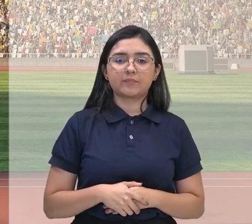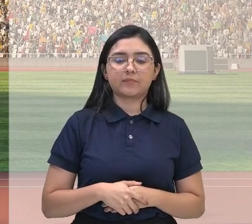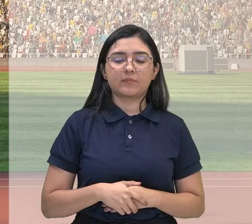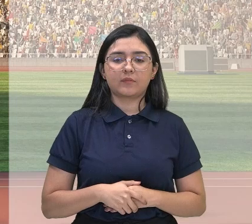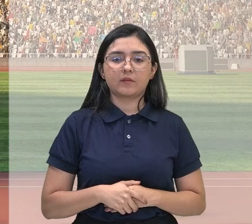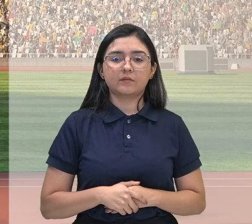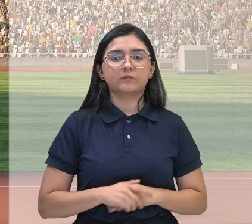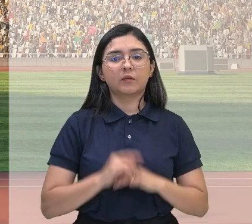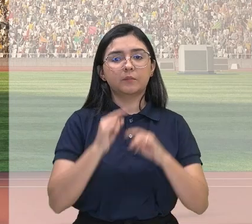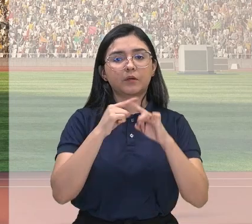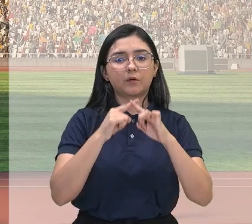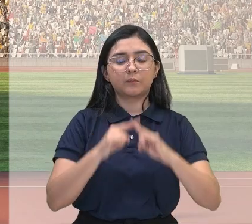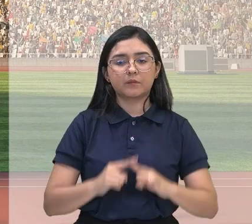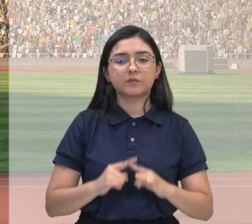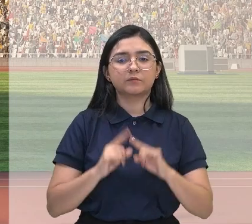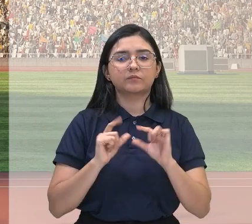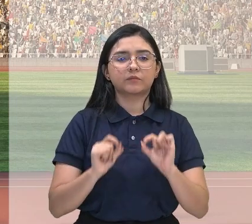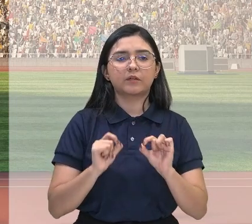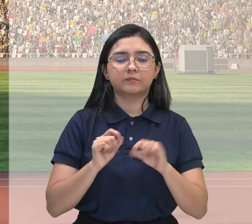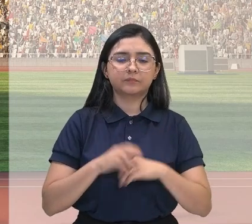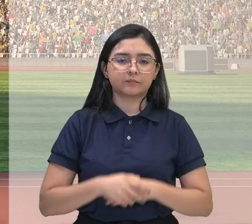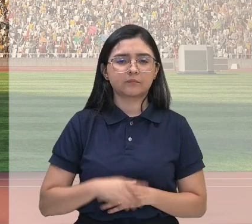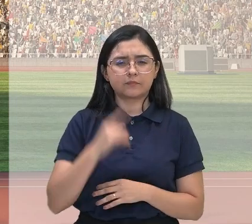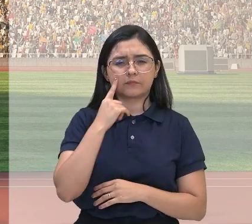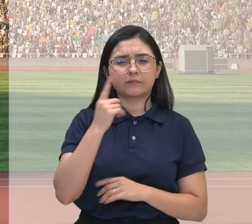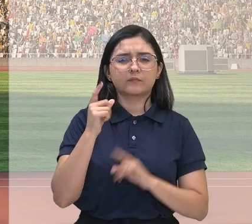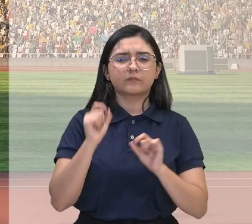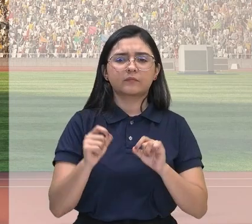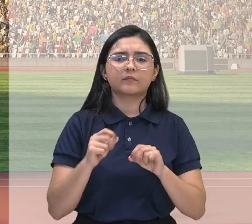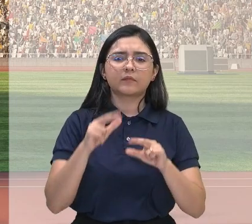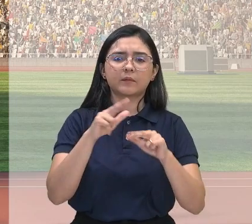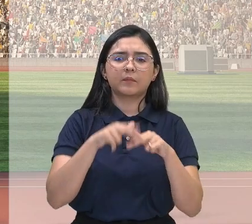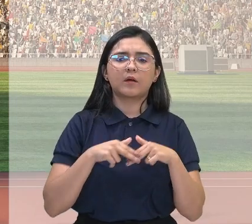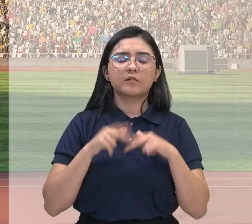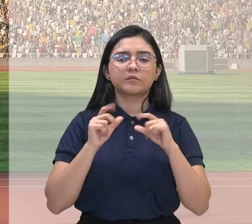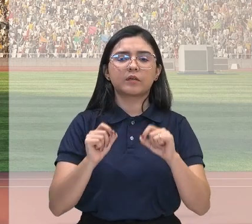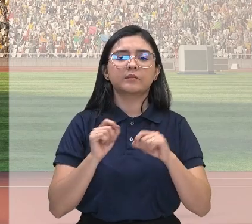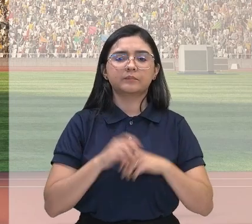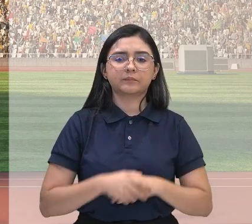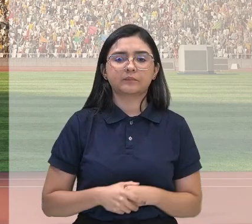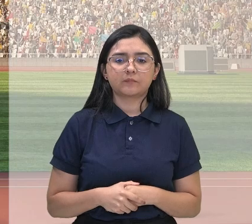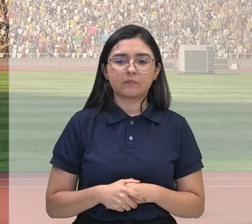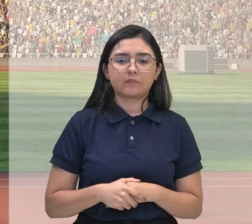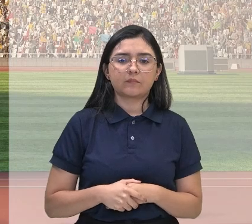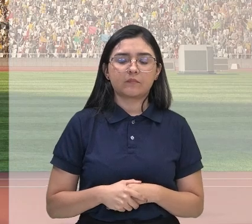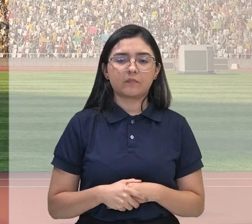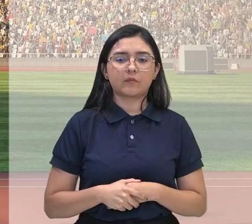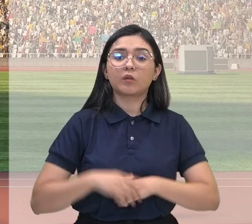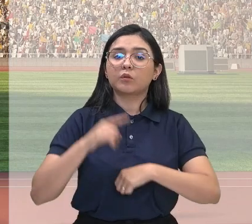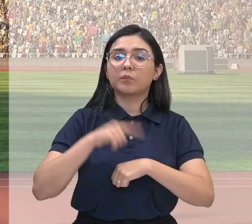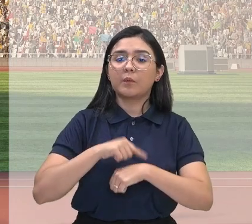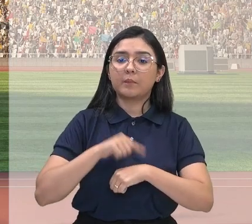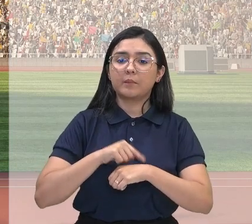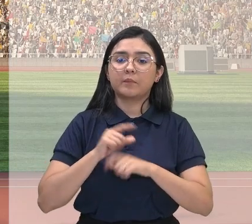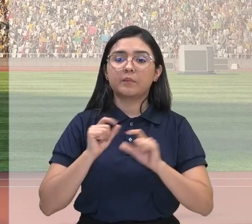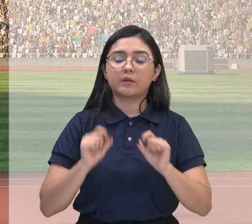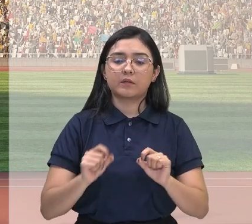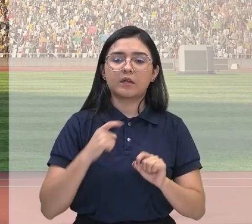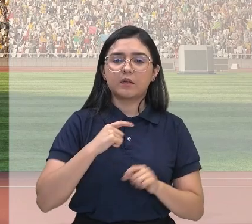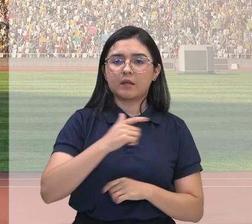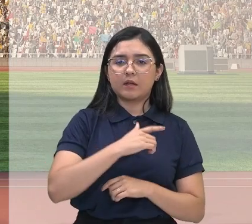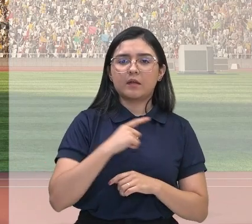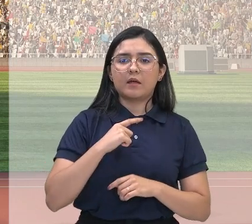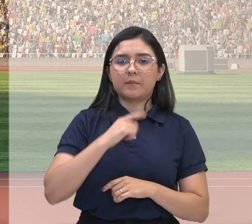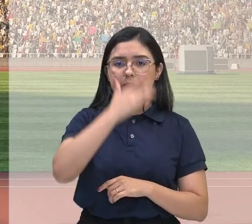É uma competição que chama a atenção, principalmente pela tensão que os